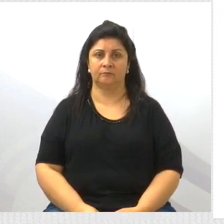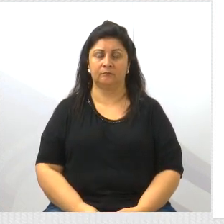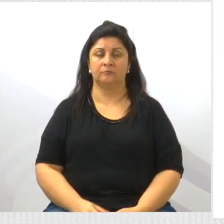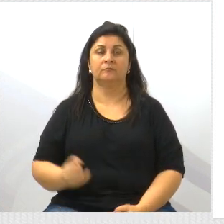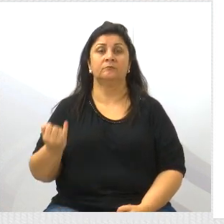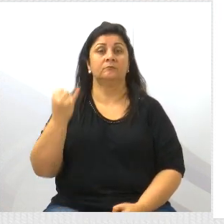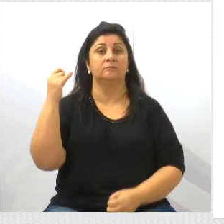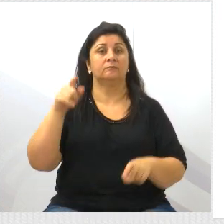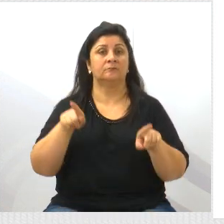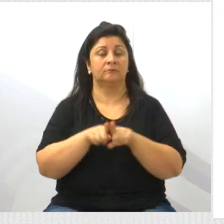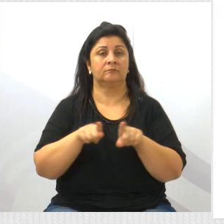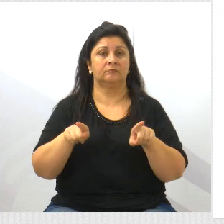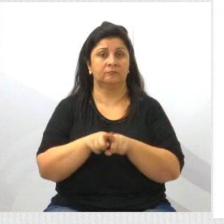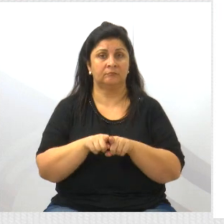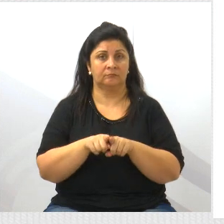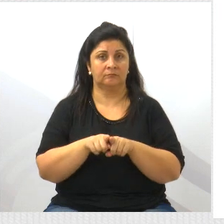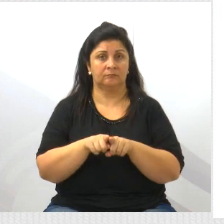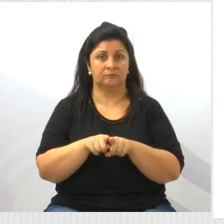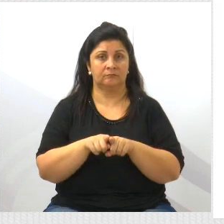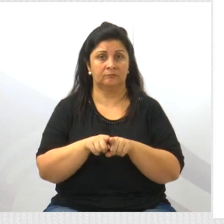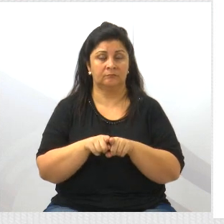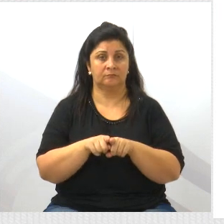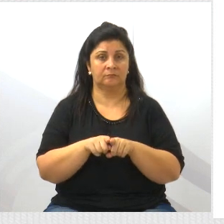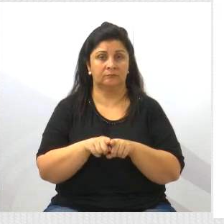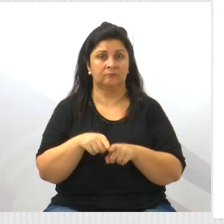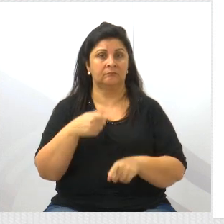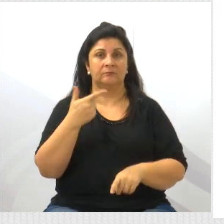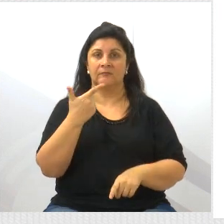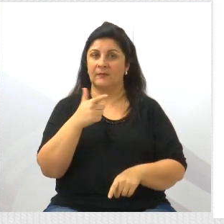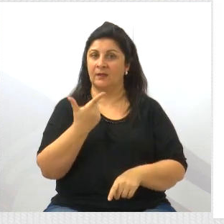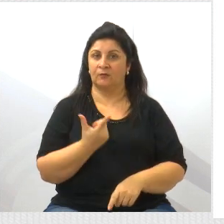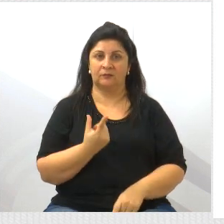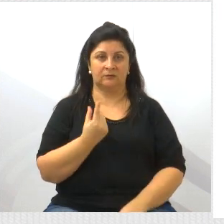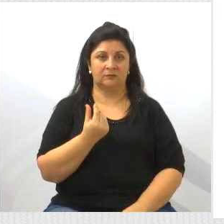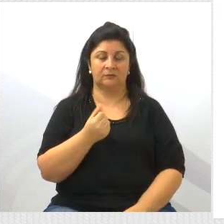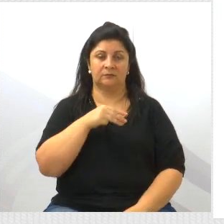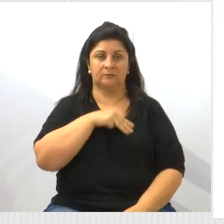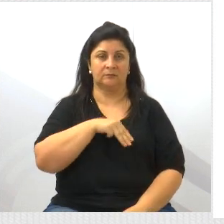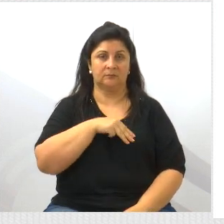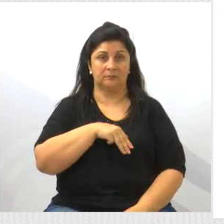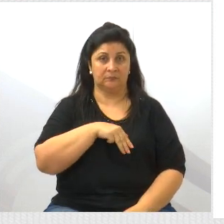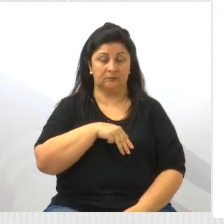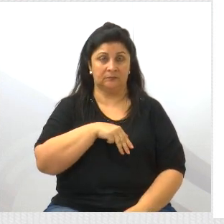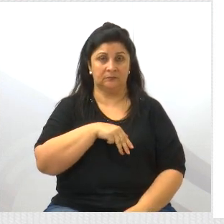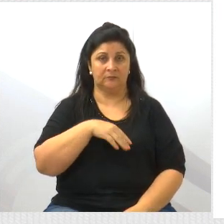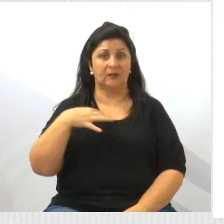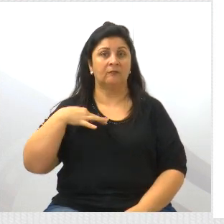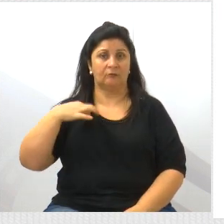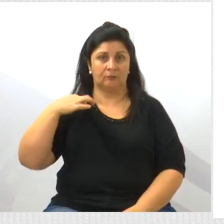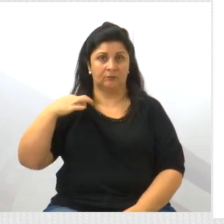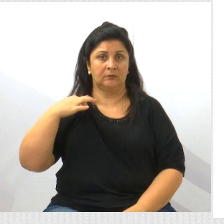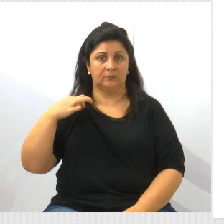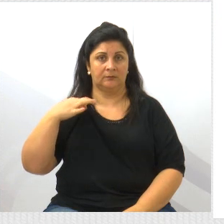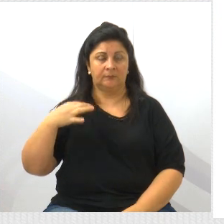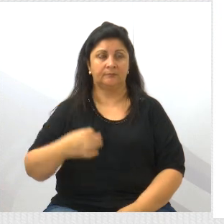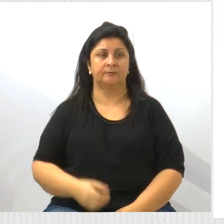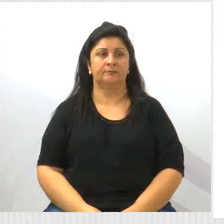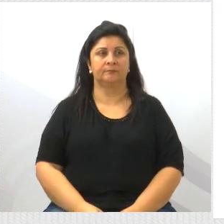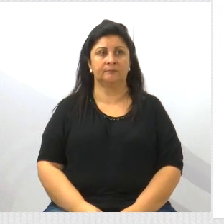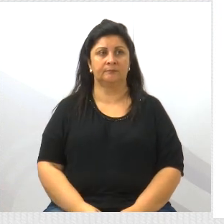Importante também que a função de conselheiro ela não é remunerada, porque a gente entende que é de interesse público. Né?